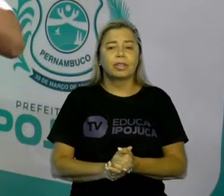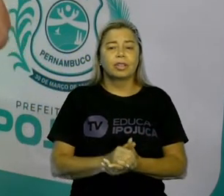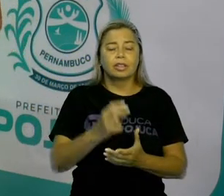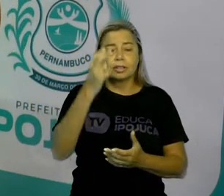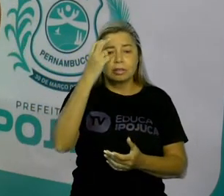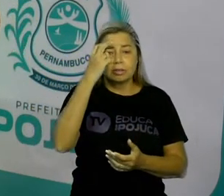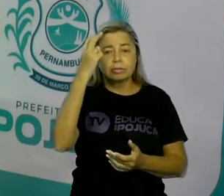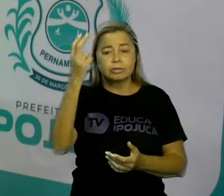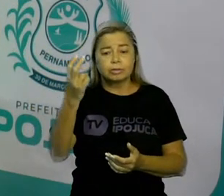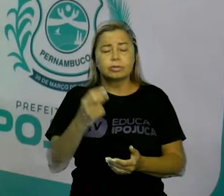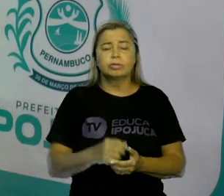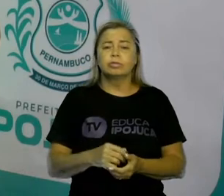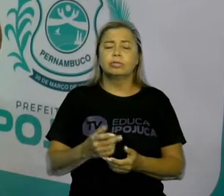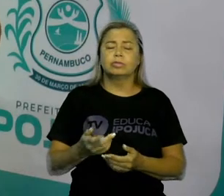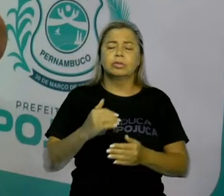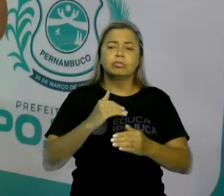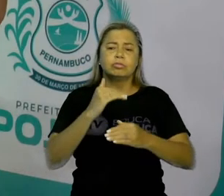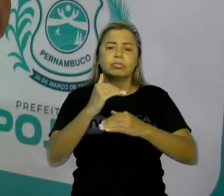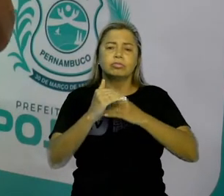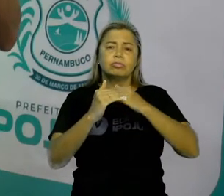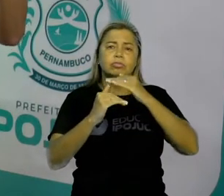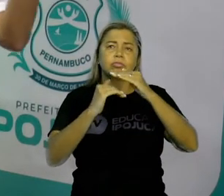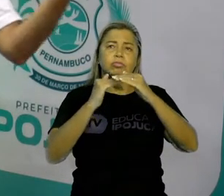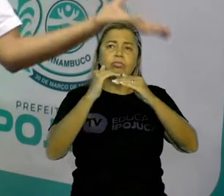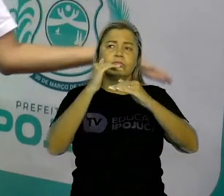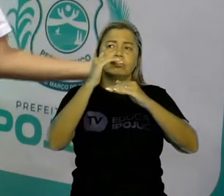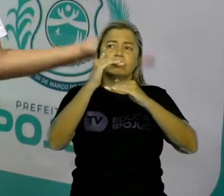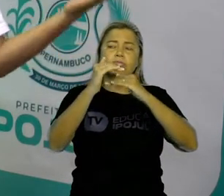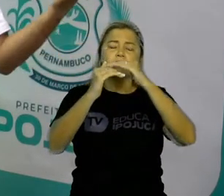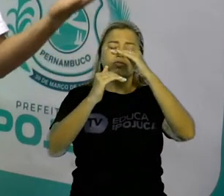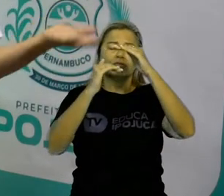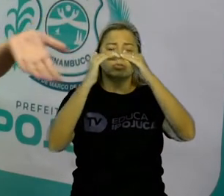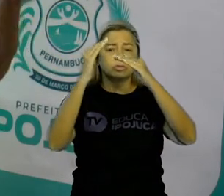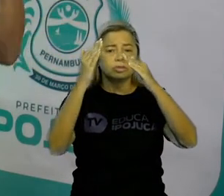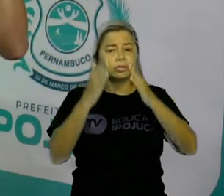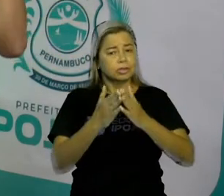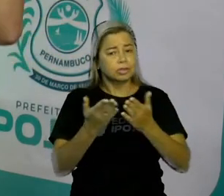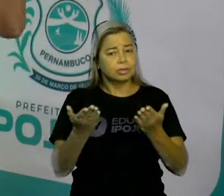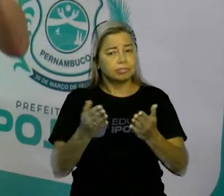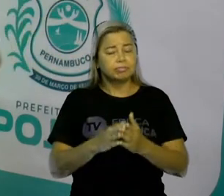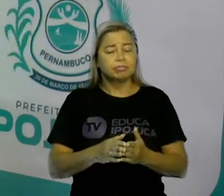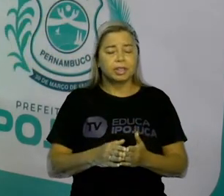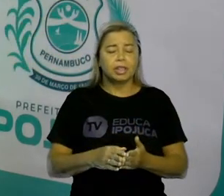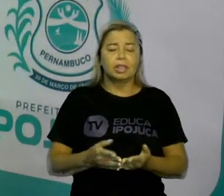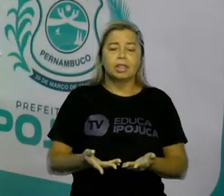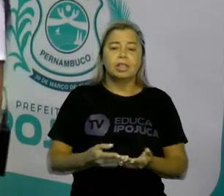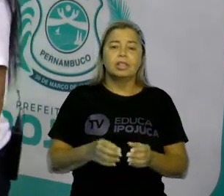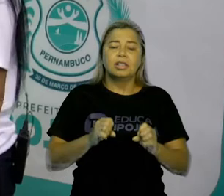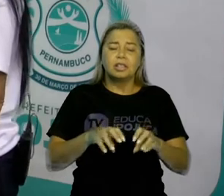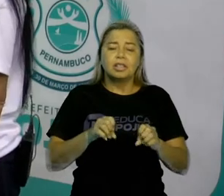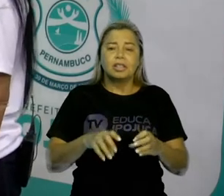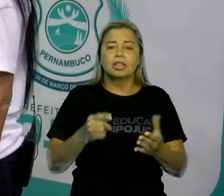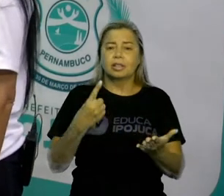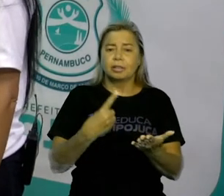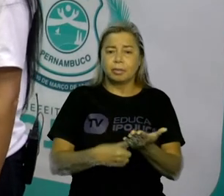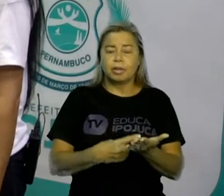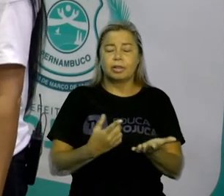pessoas vão construindo e deixando para a gente De geração em geração.